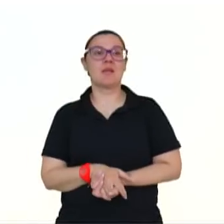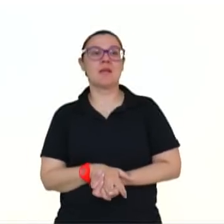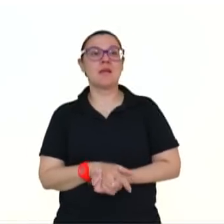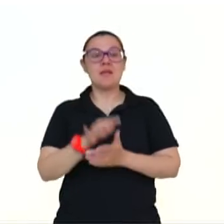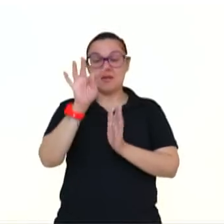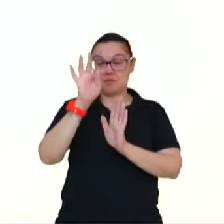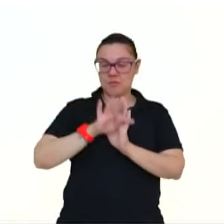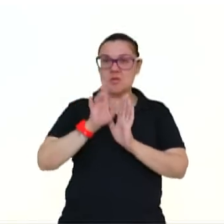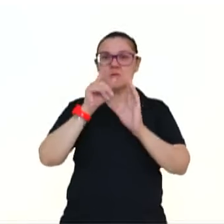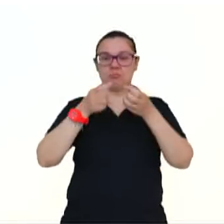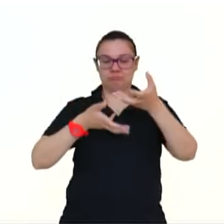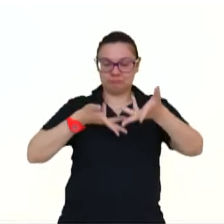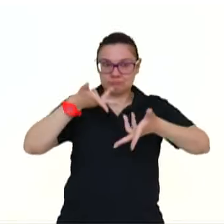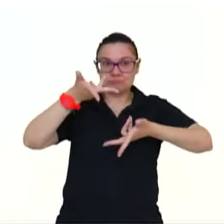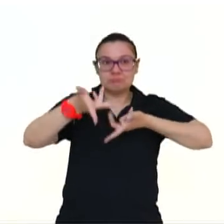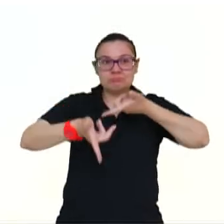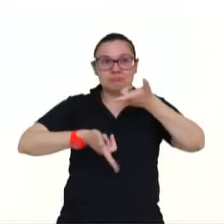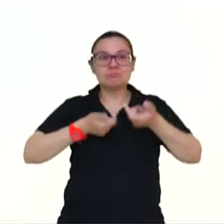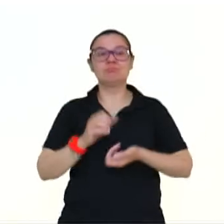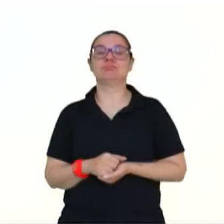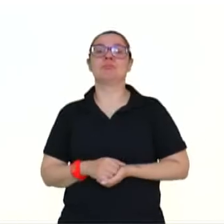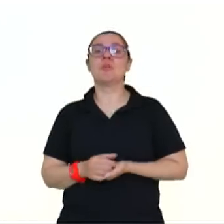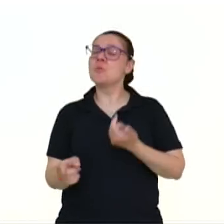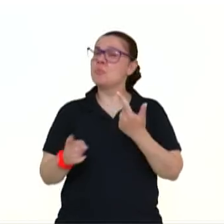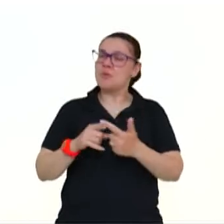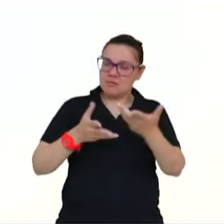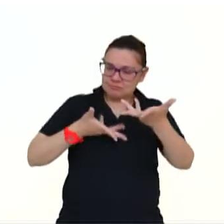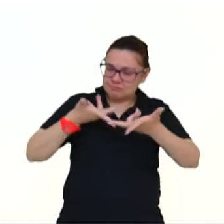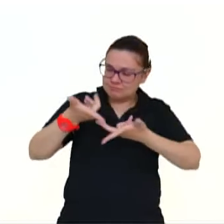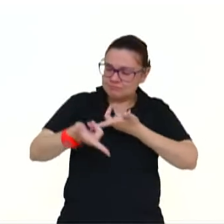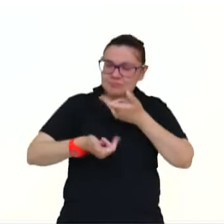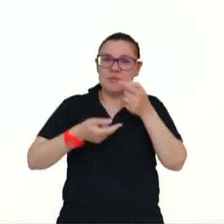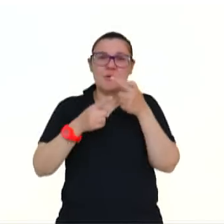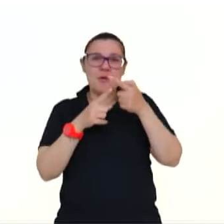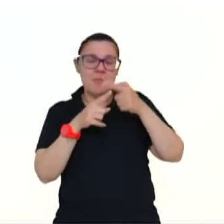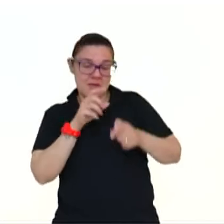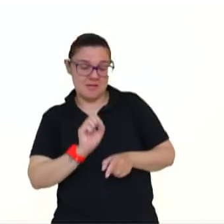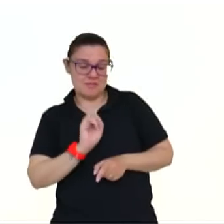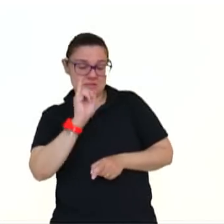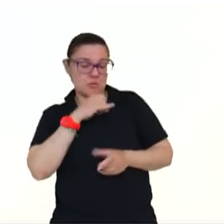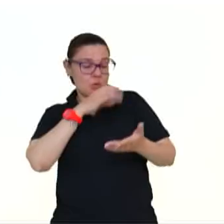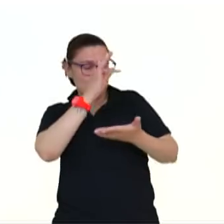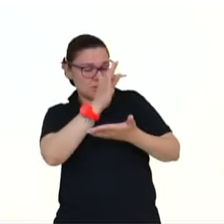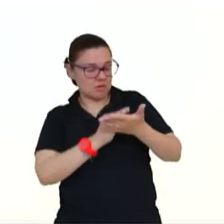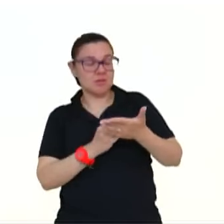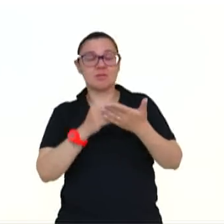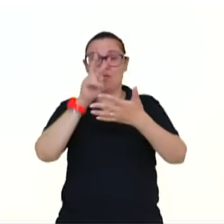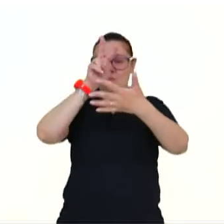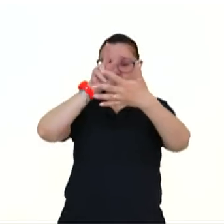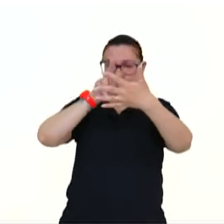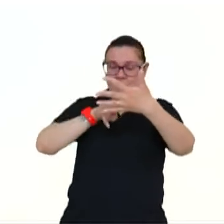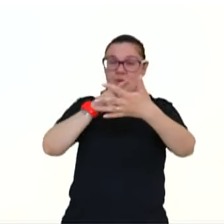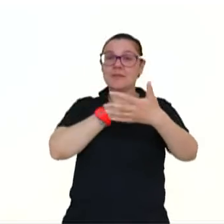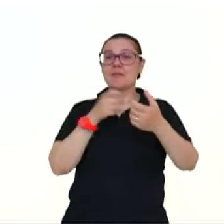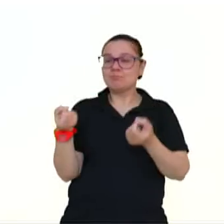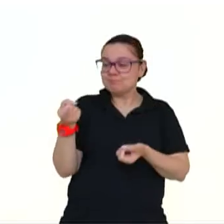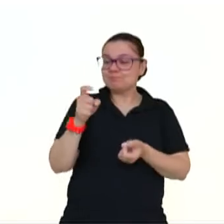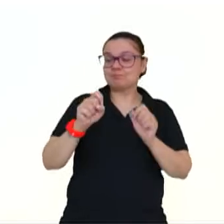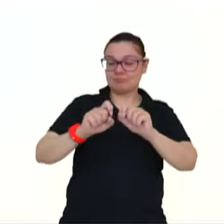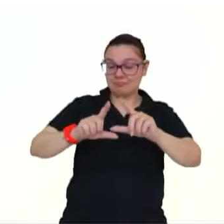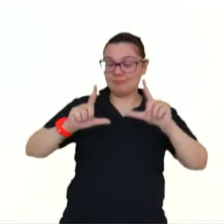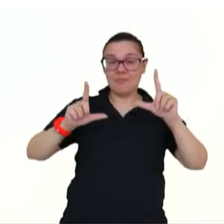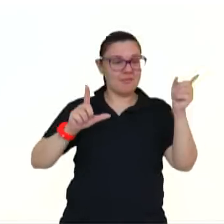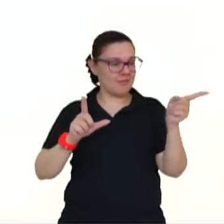texto é explorado, com certeza, porque ao mesmo tempo que eu tenho aquele texto que eu estou lendo, eu tenho